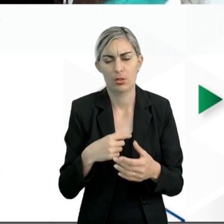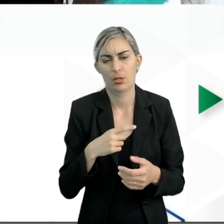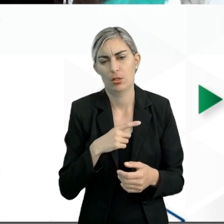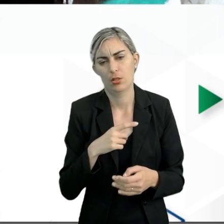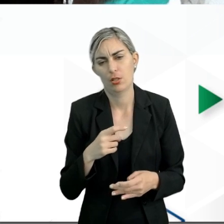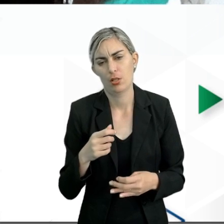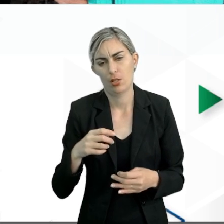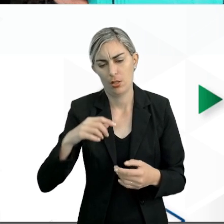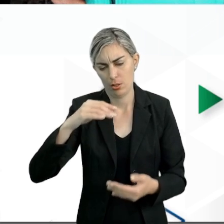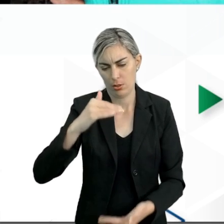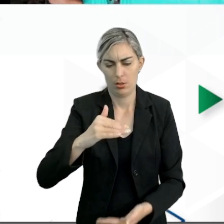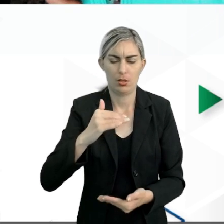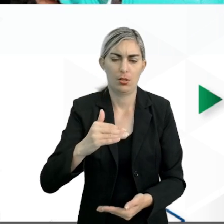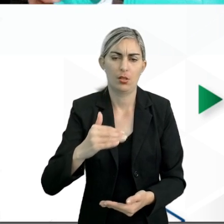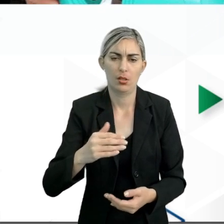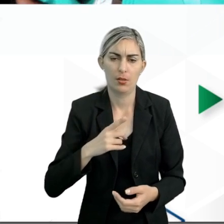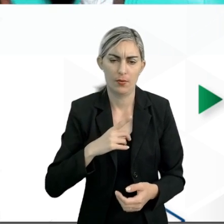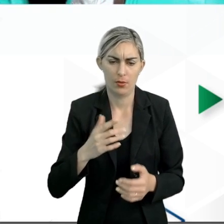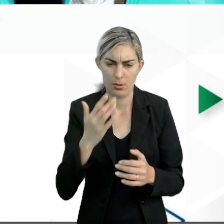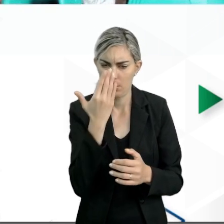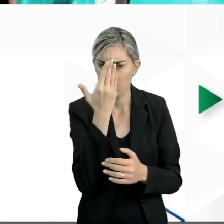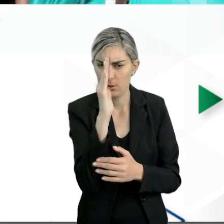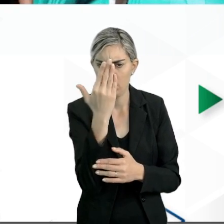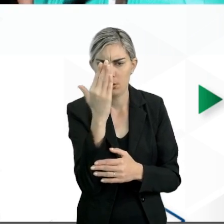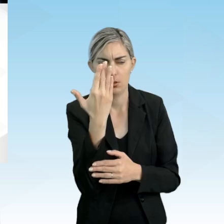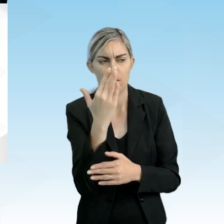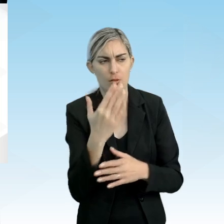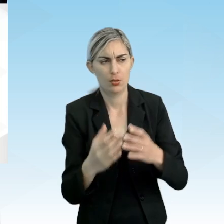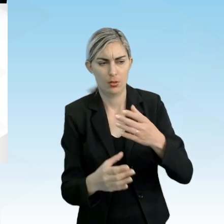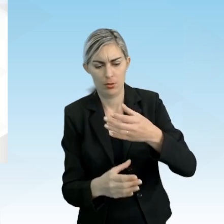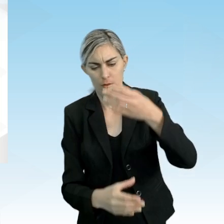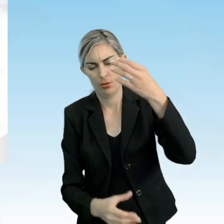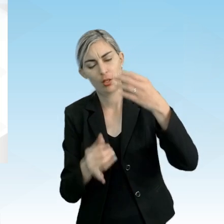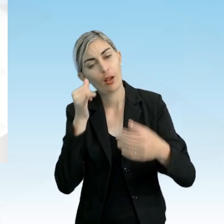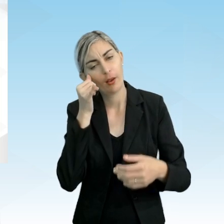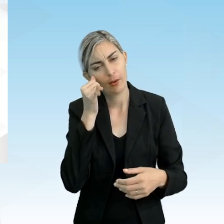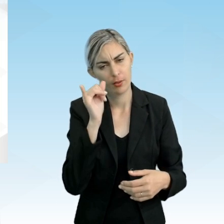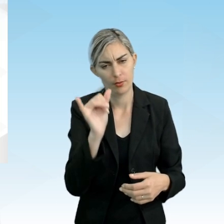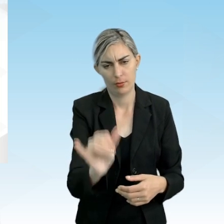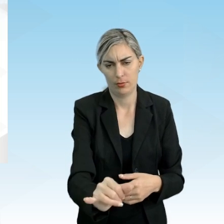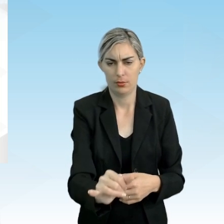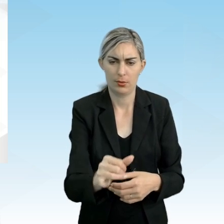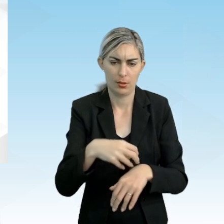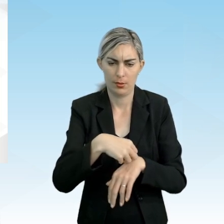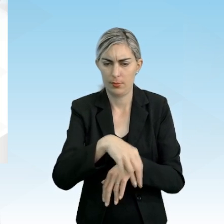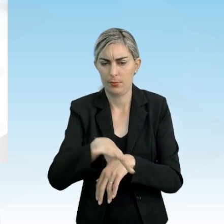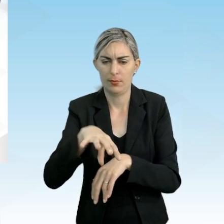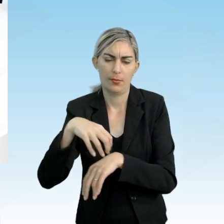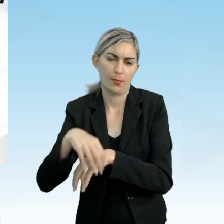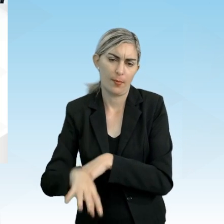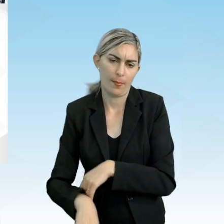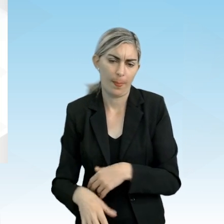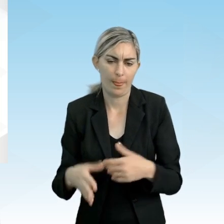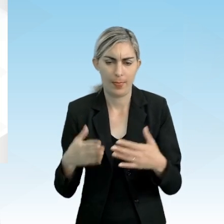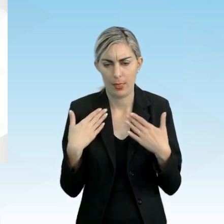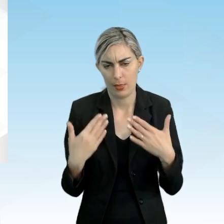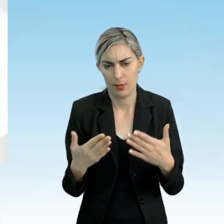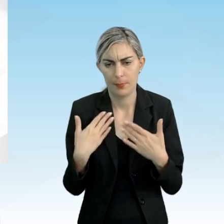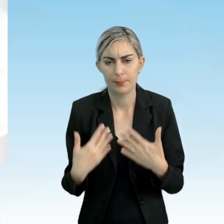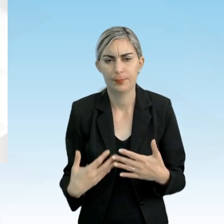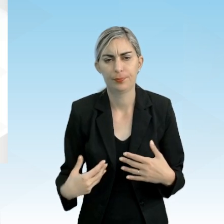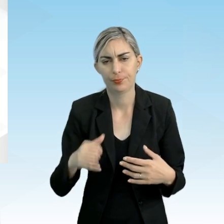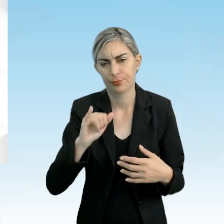e externa da garrafa elas são espelhadas é claro para evitar a transmissão de calor